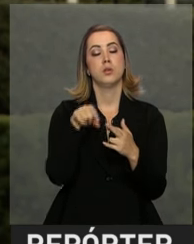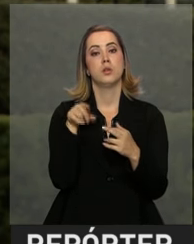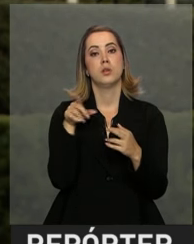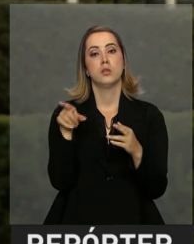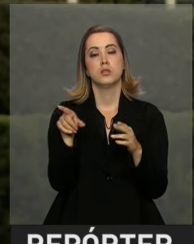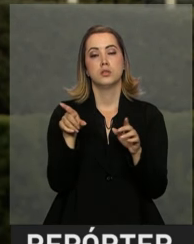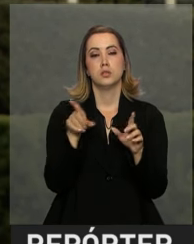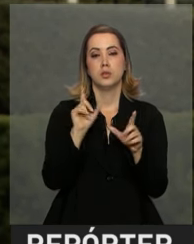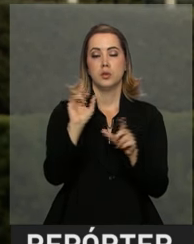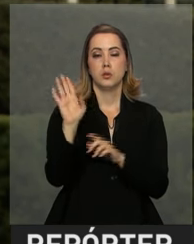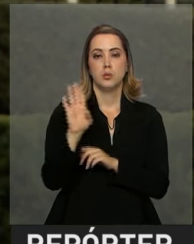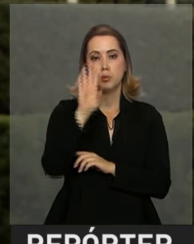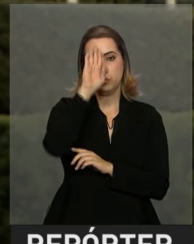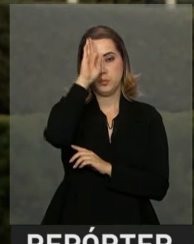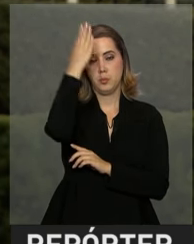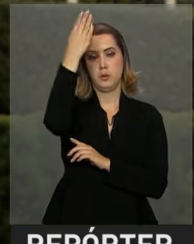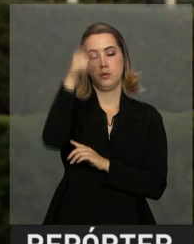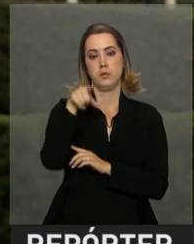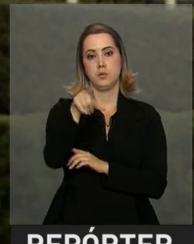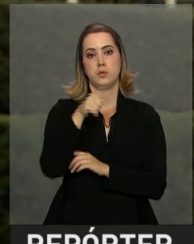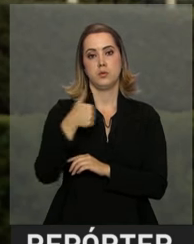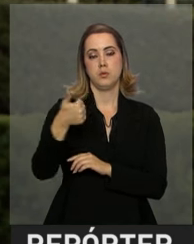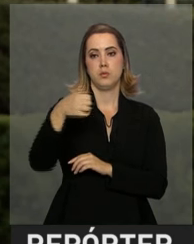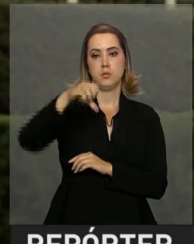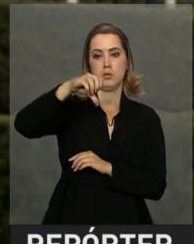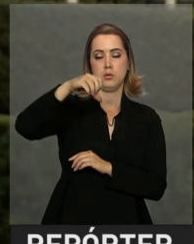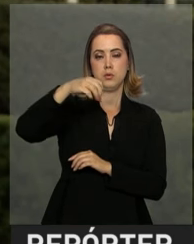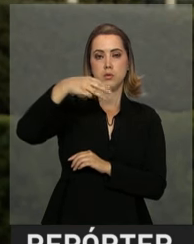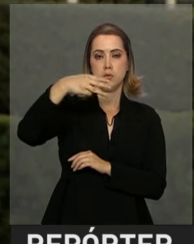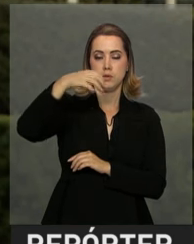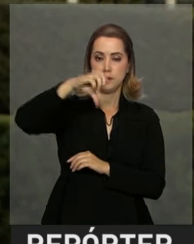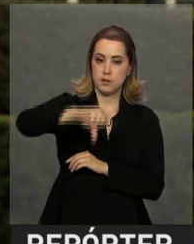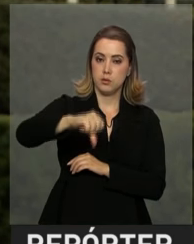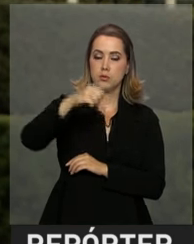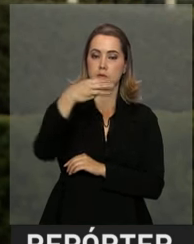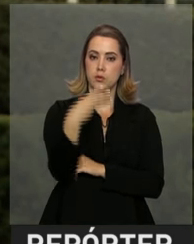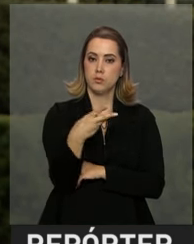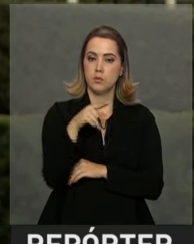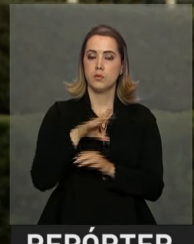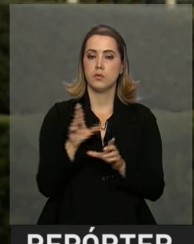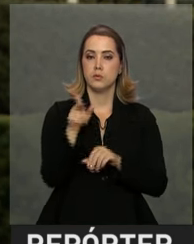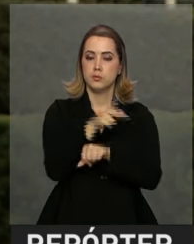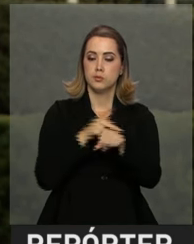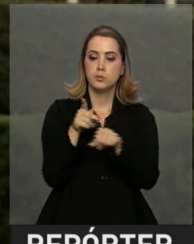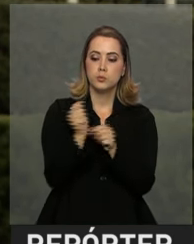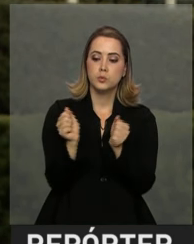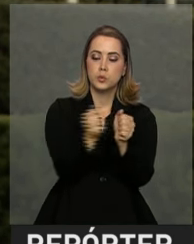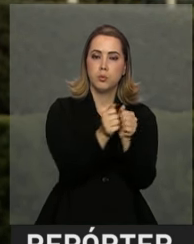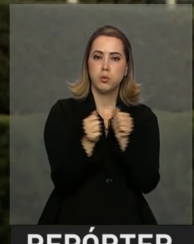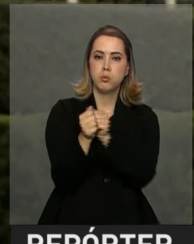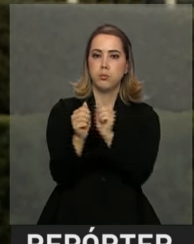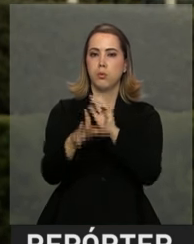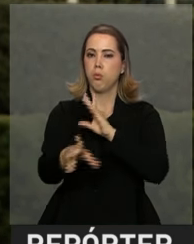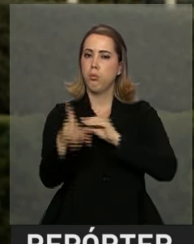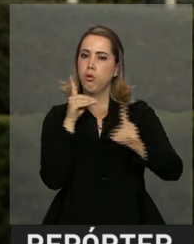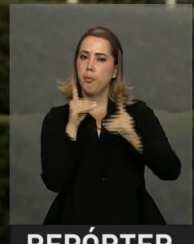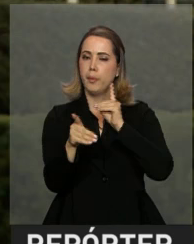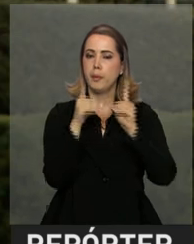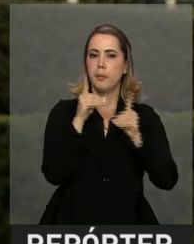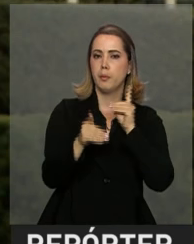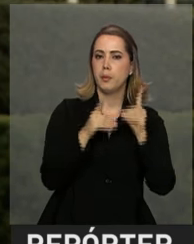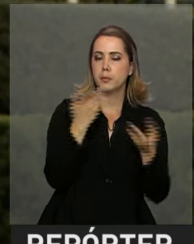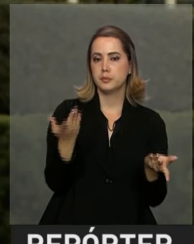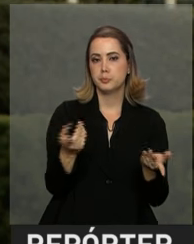Unidas, já que reúne líderes dos 193 países que fazem parte da ONU num debate democrático sobre assuntos